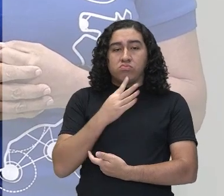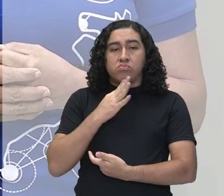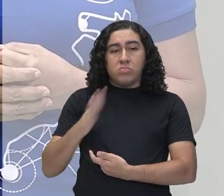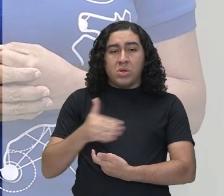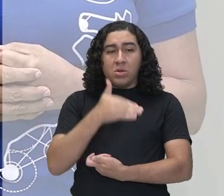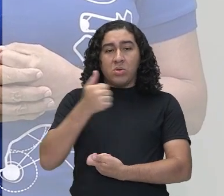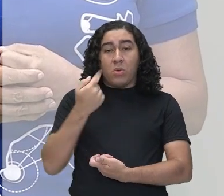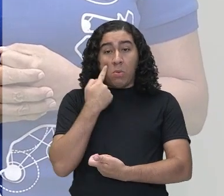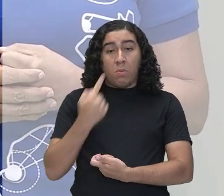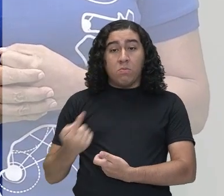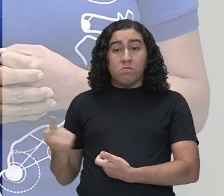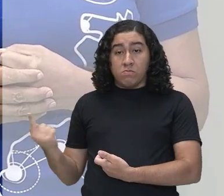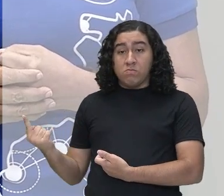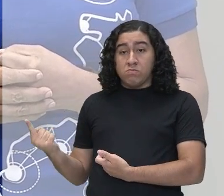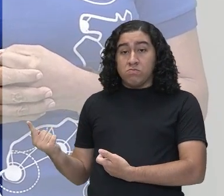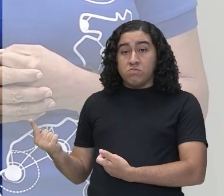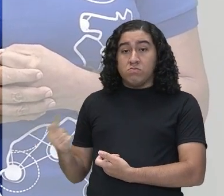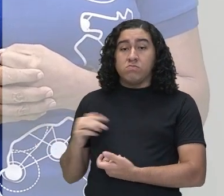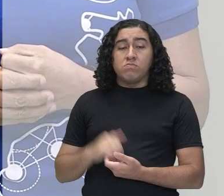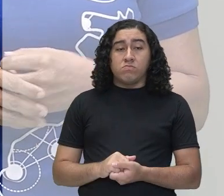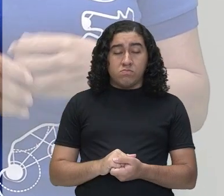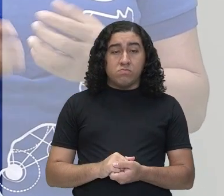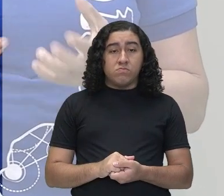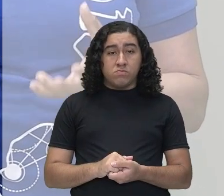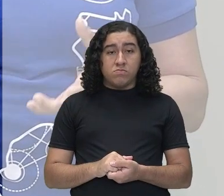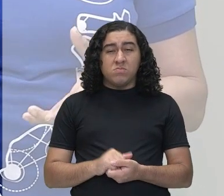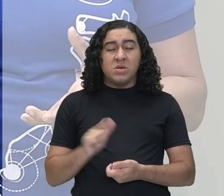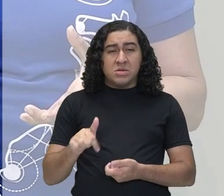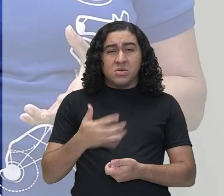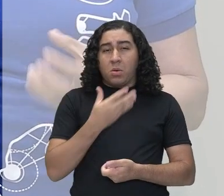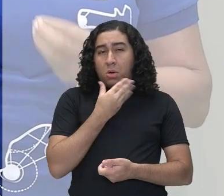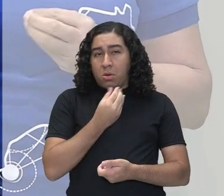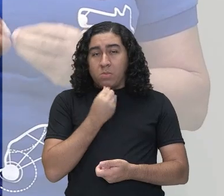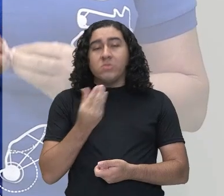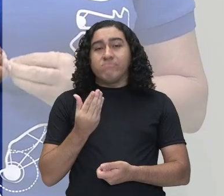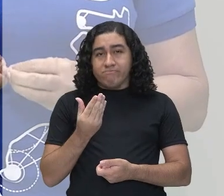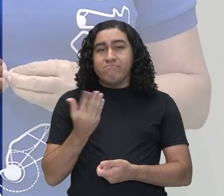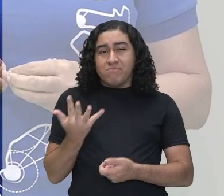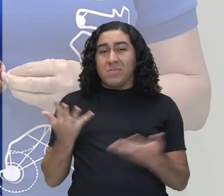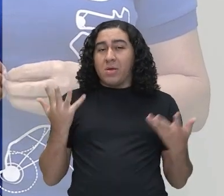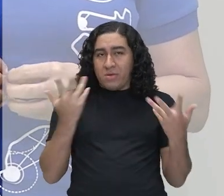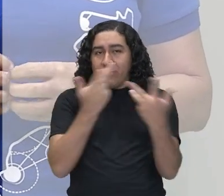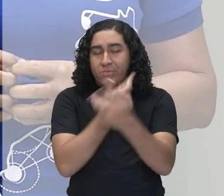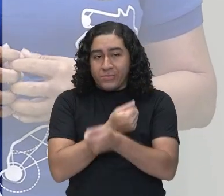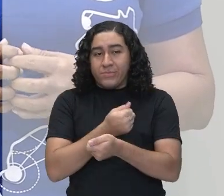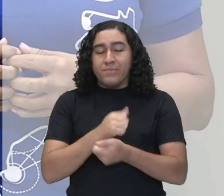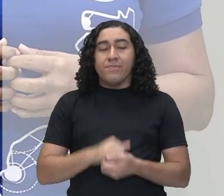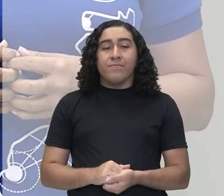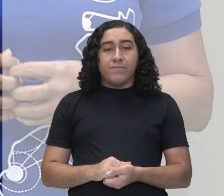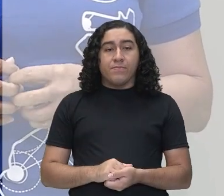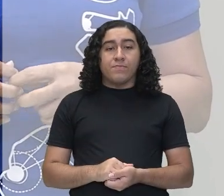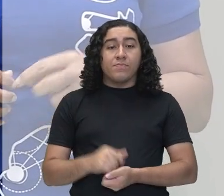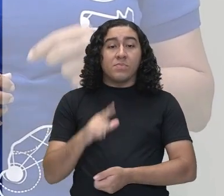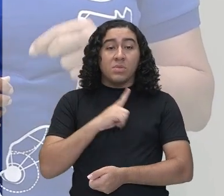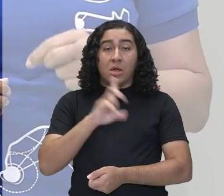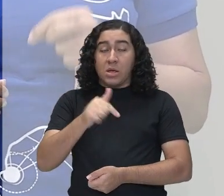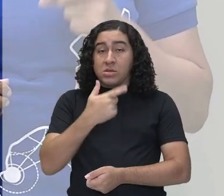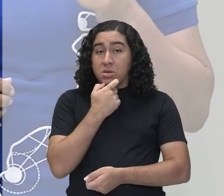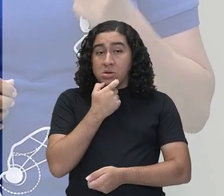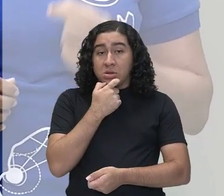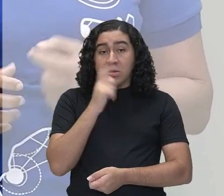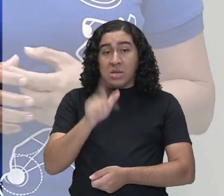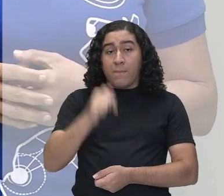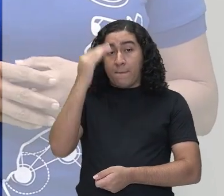ele, quem era Lord Byron, esse moço aí maravilhoso. O inglês foi um